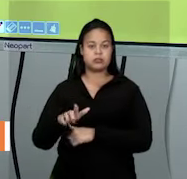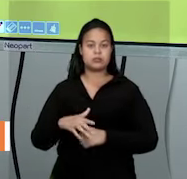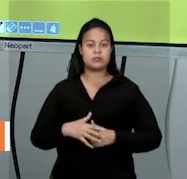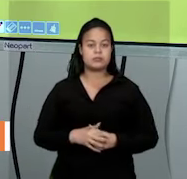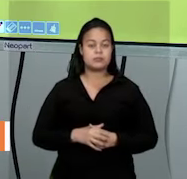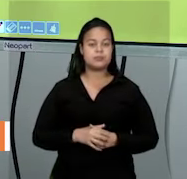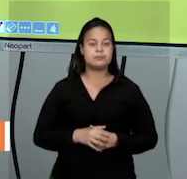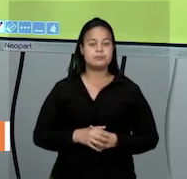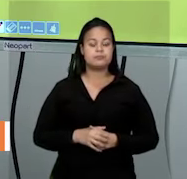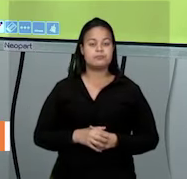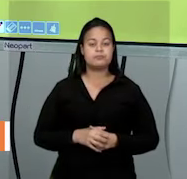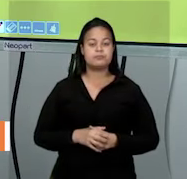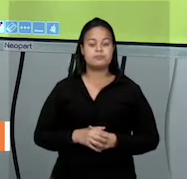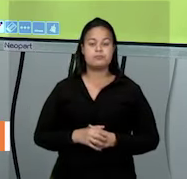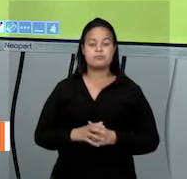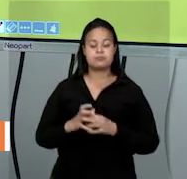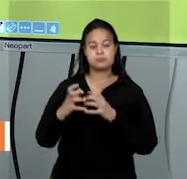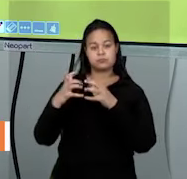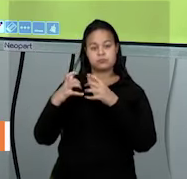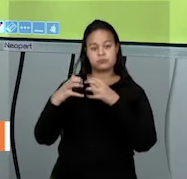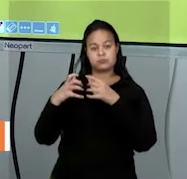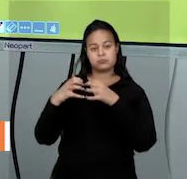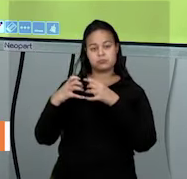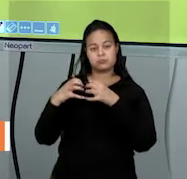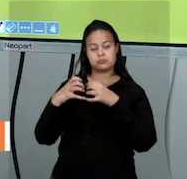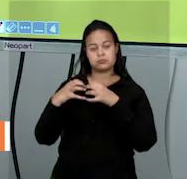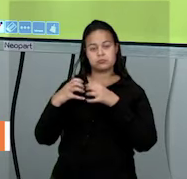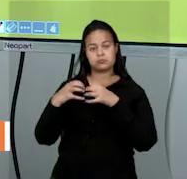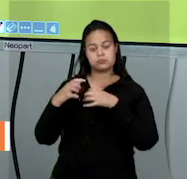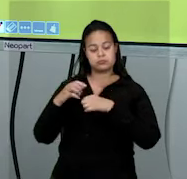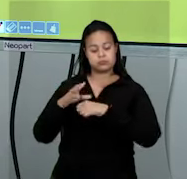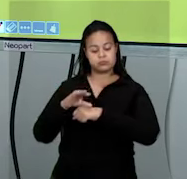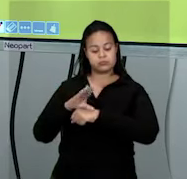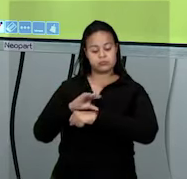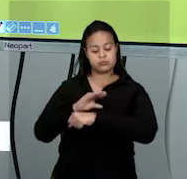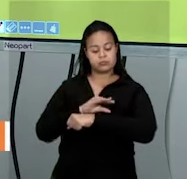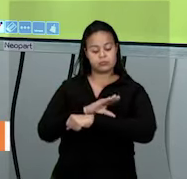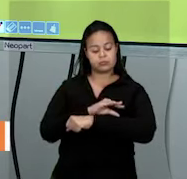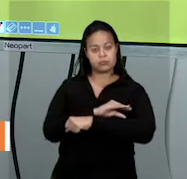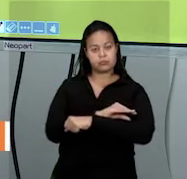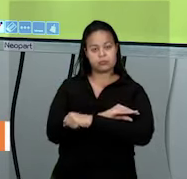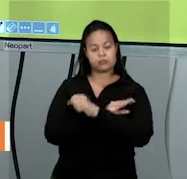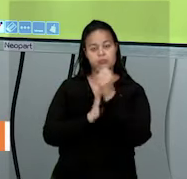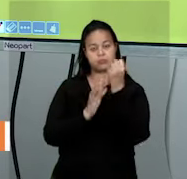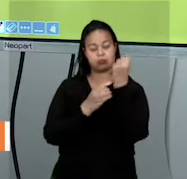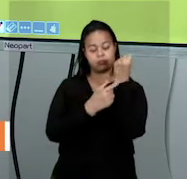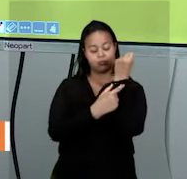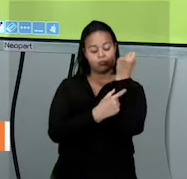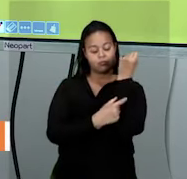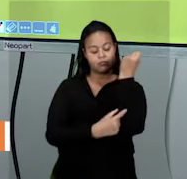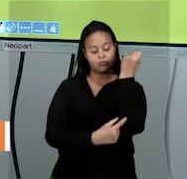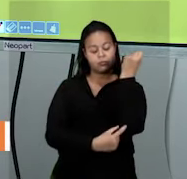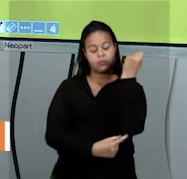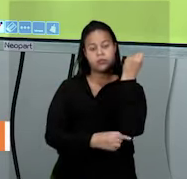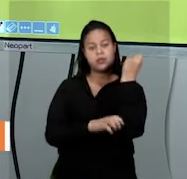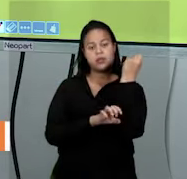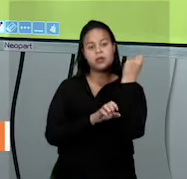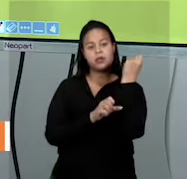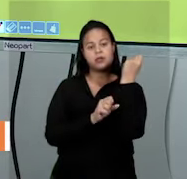Os nervos que se projetam da medula espinhal são chamados de nervos espinhais.